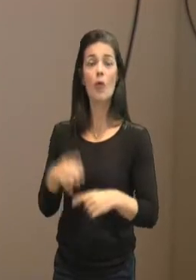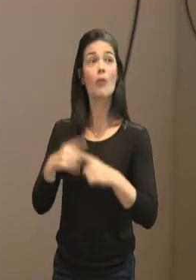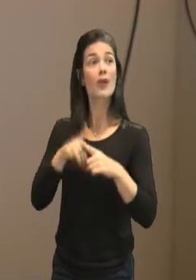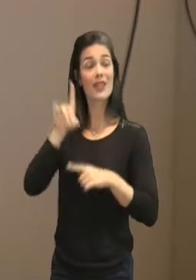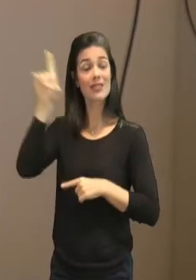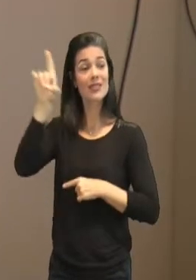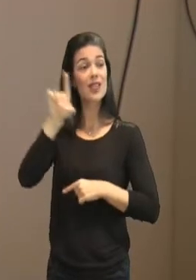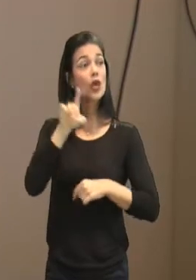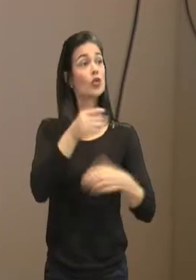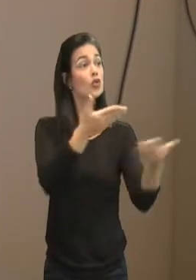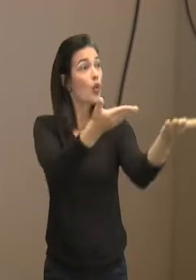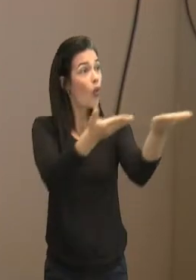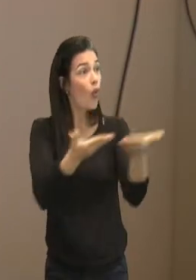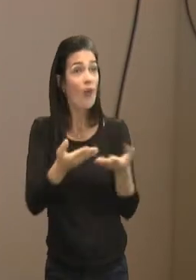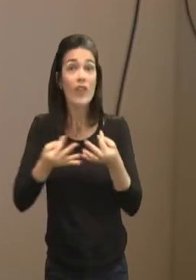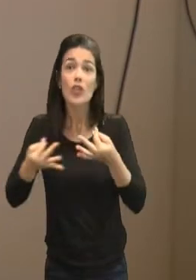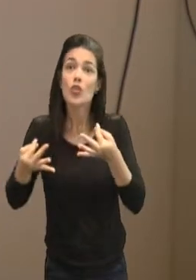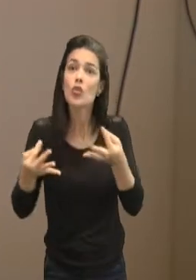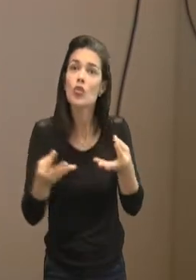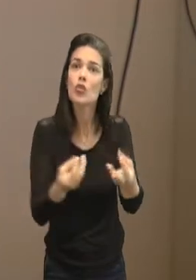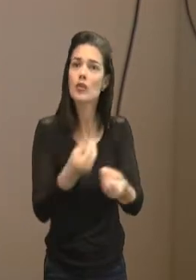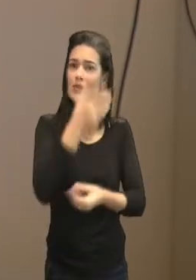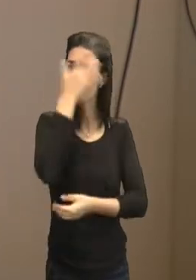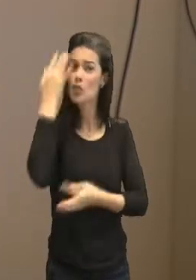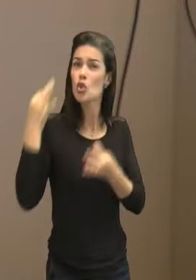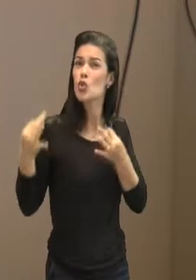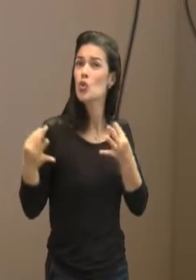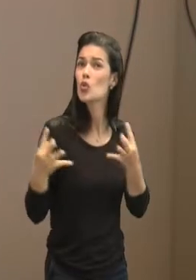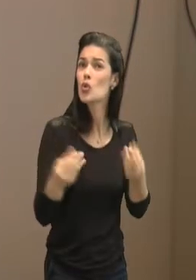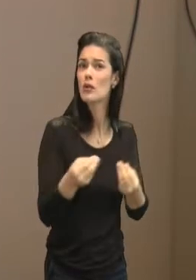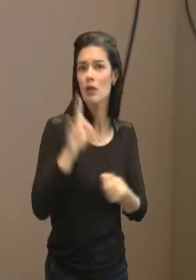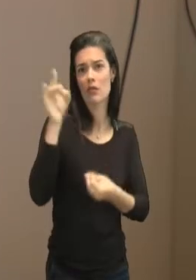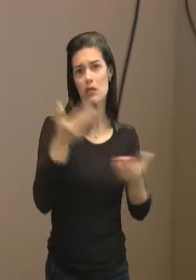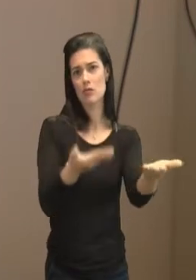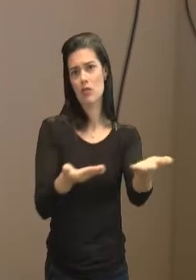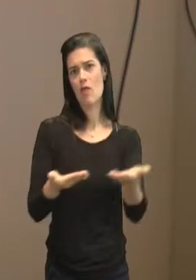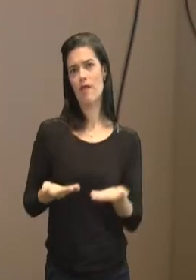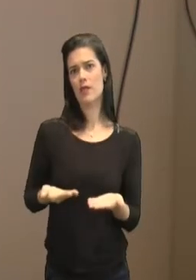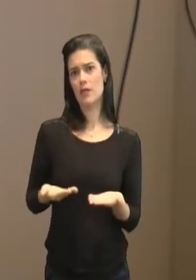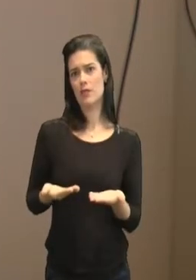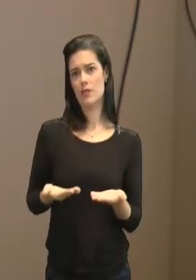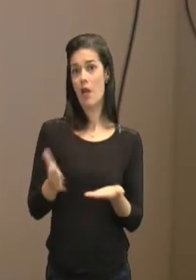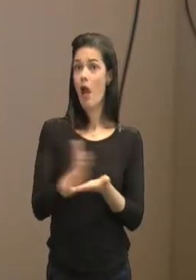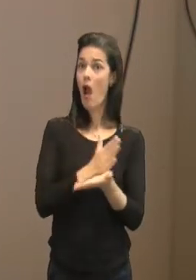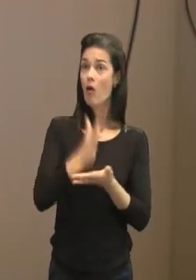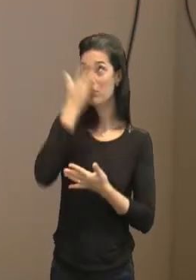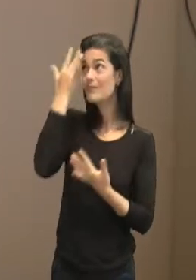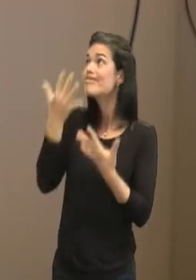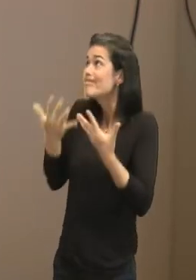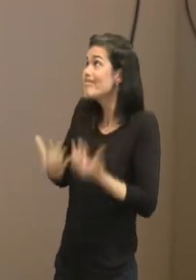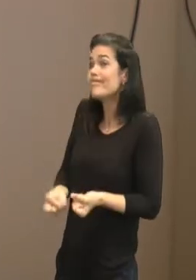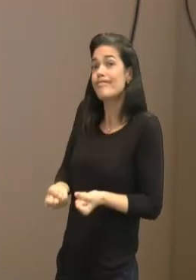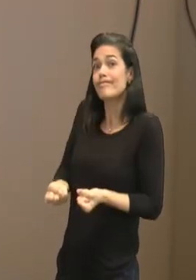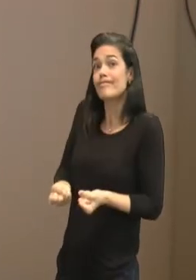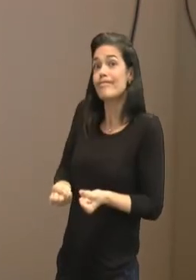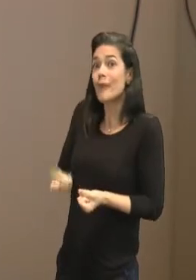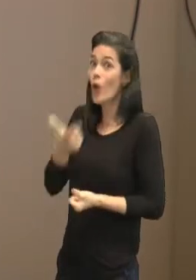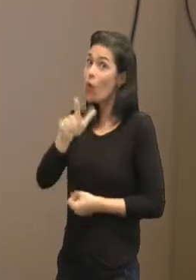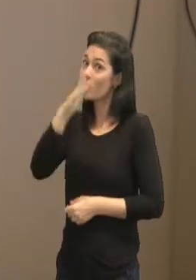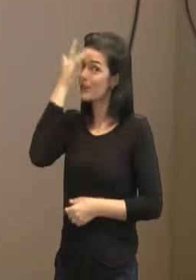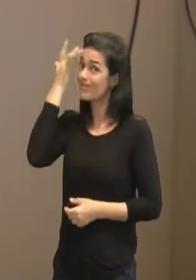todos para fazerem parte do reino de Deus. Uns aceitam esse convite,